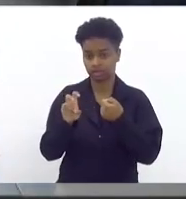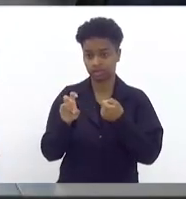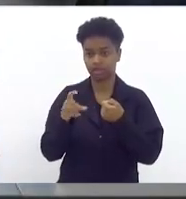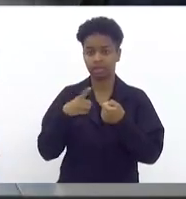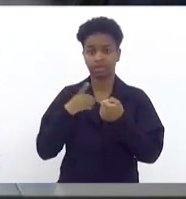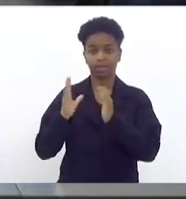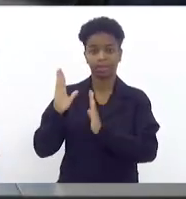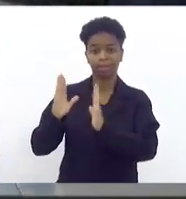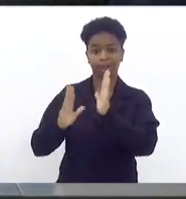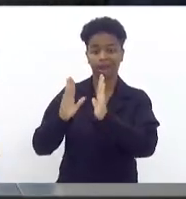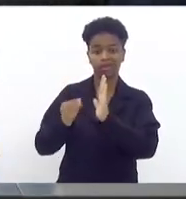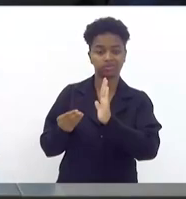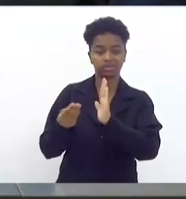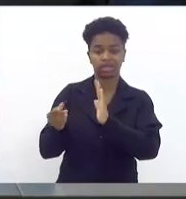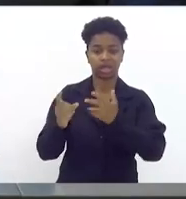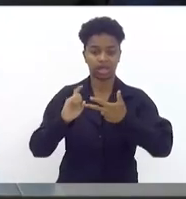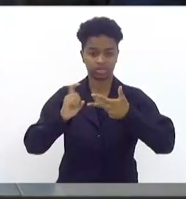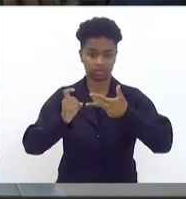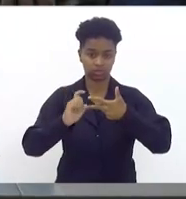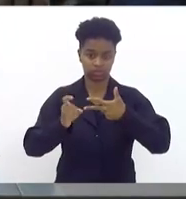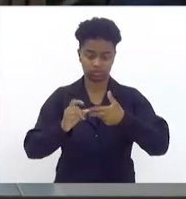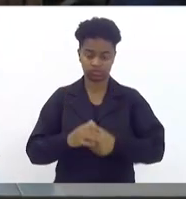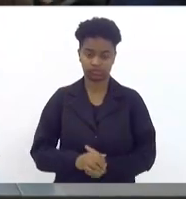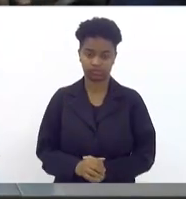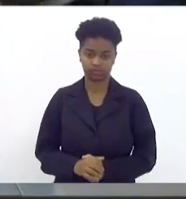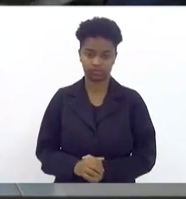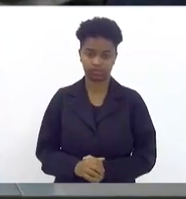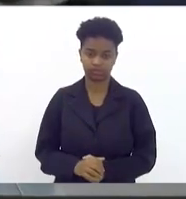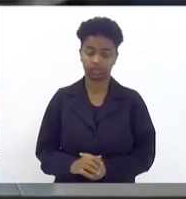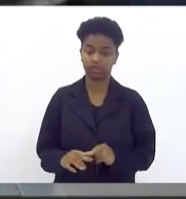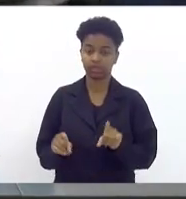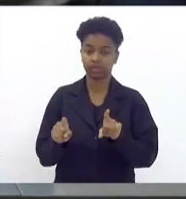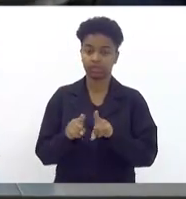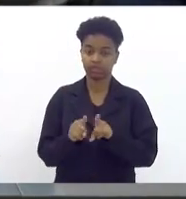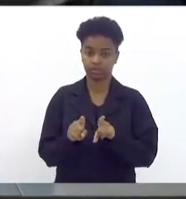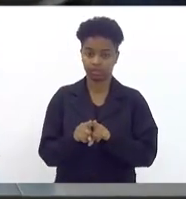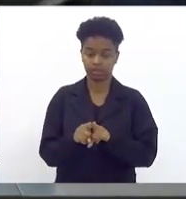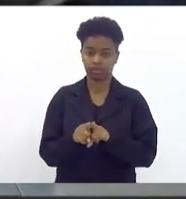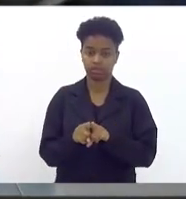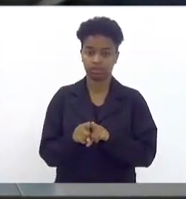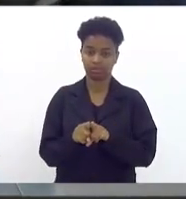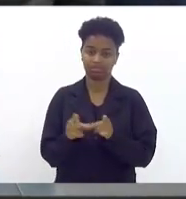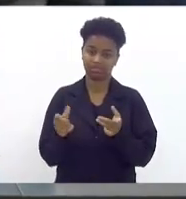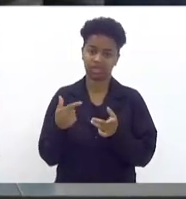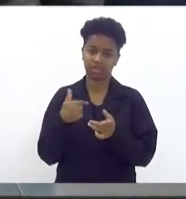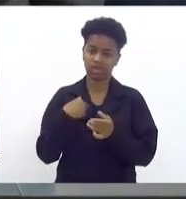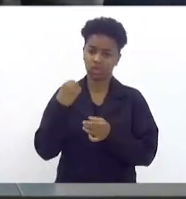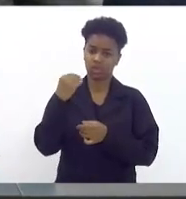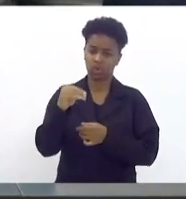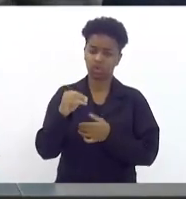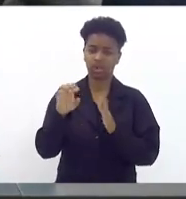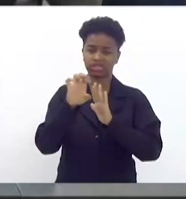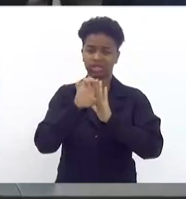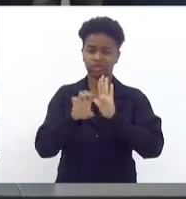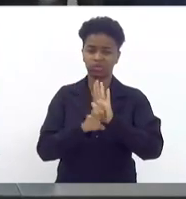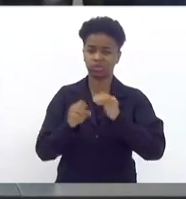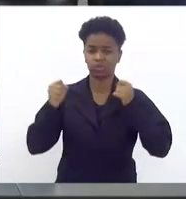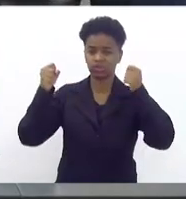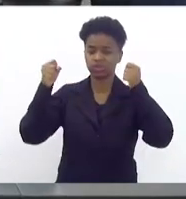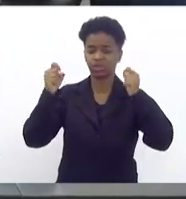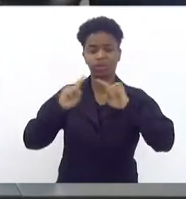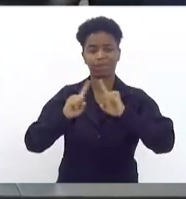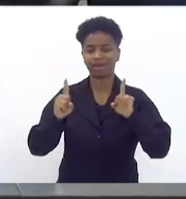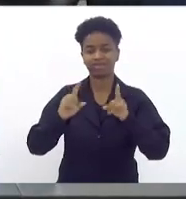executivo. Exatamente. E também, eu fiz a menção aqui do Estatuto do Torcedor, mas é basicamente isso,